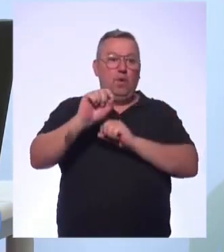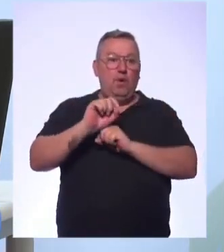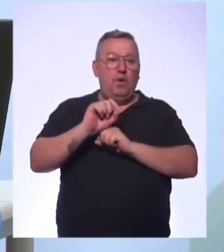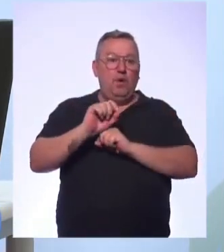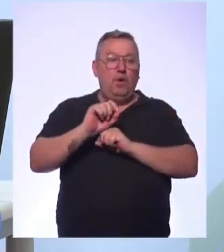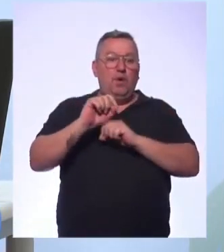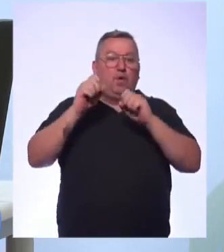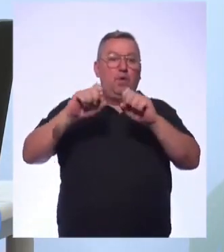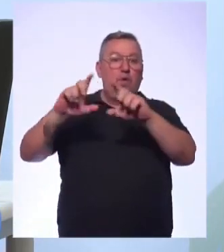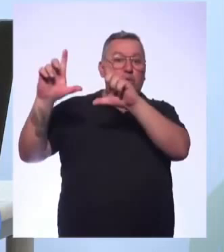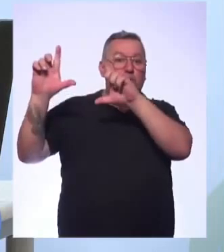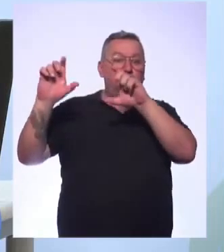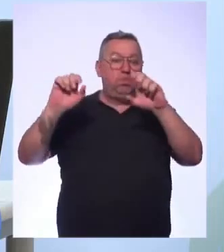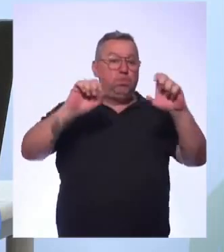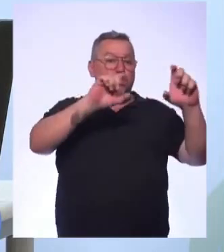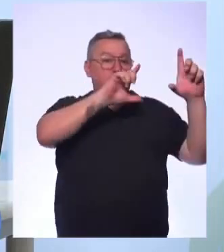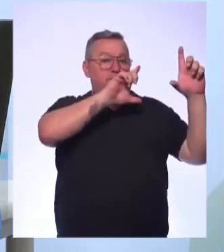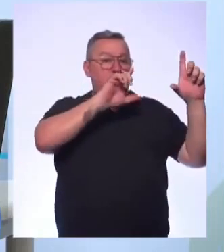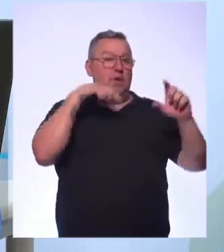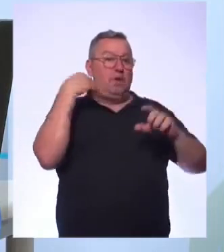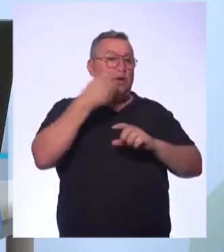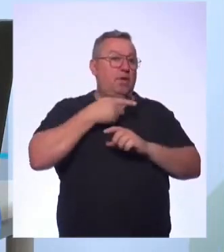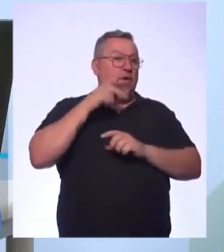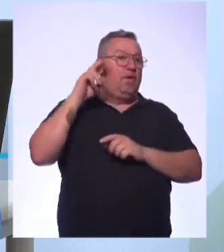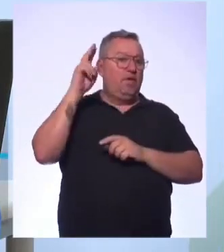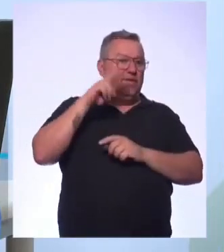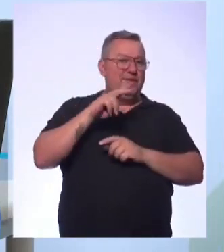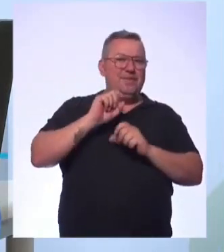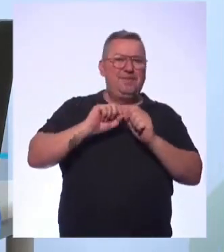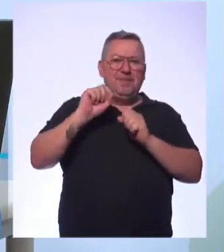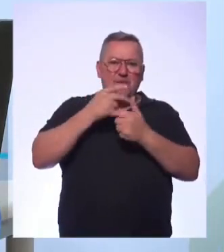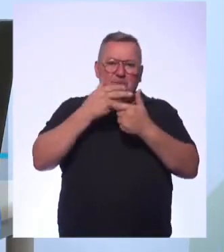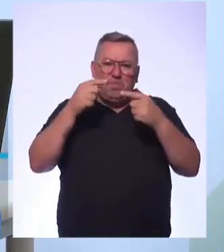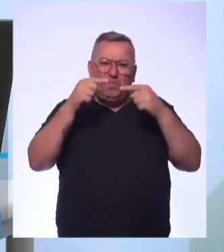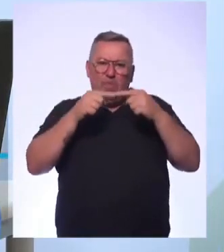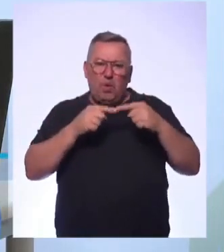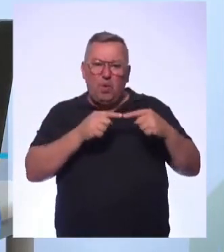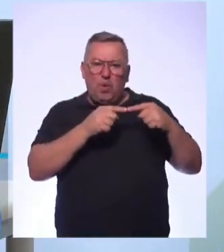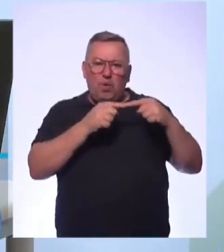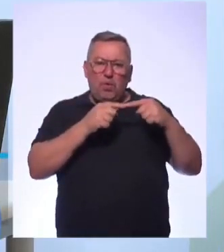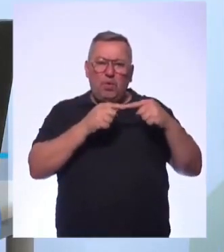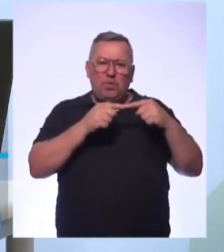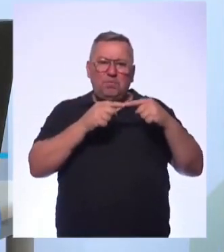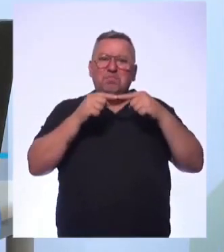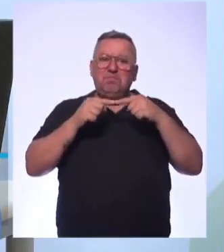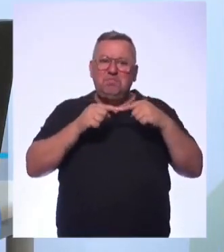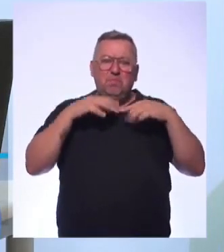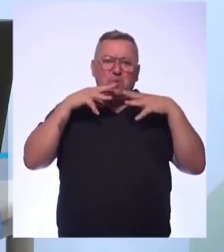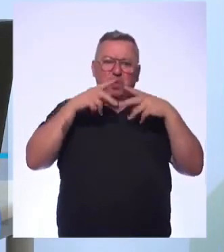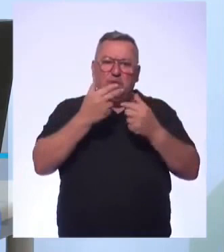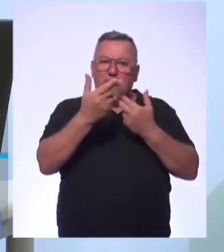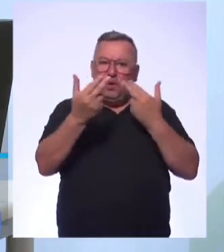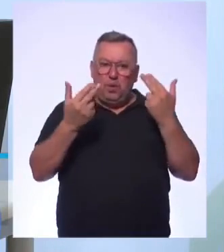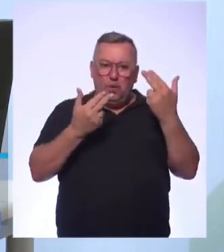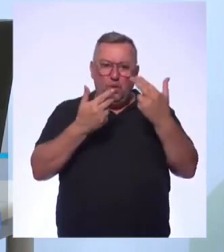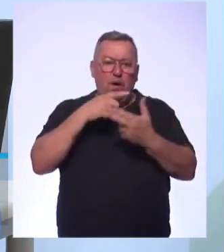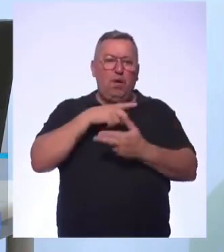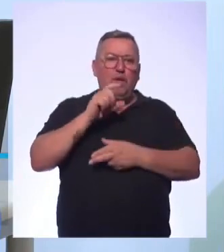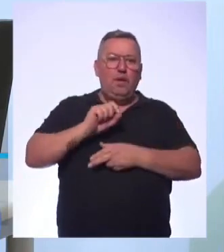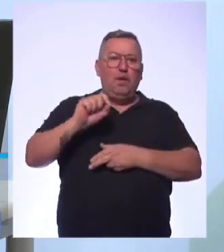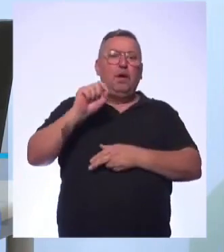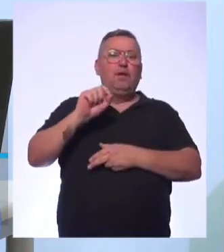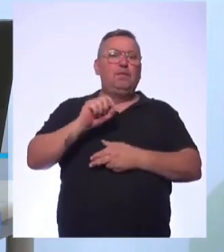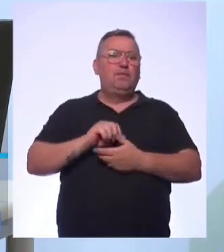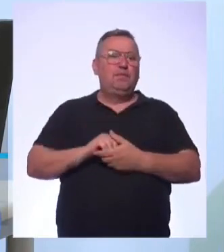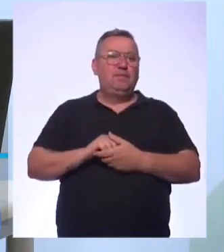o cenário. Esse cenário que nós acabamos de ver. Será que tem alguma coisa em comum dessas imagens todas que nós falamos